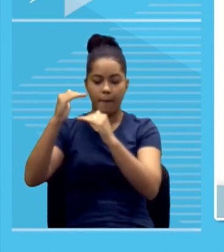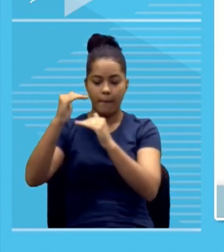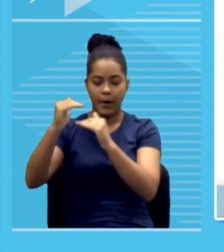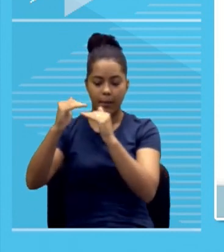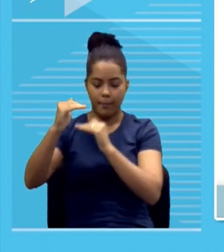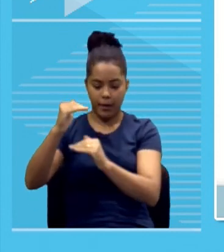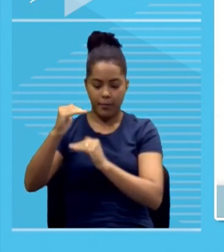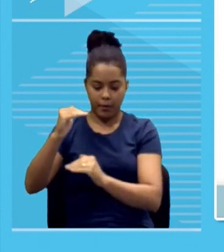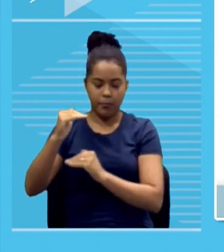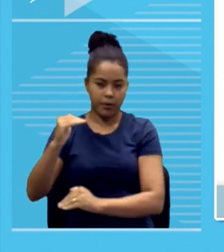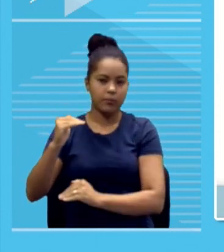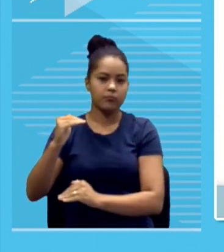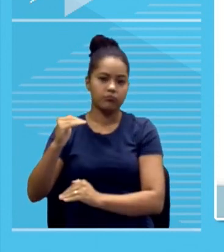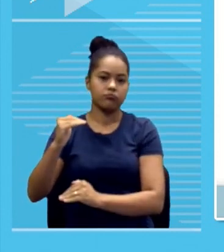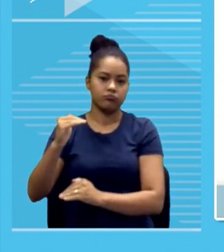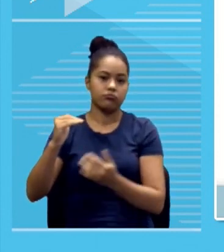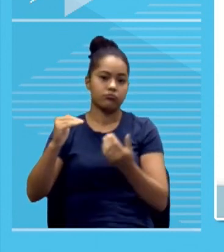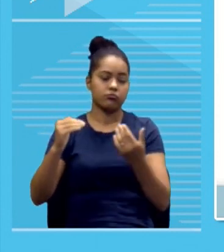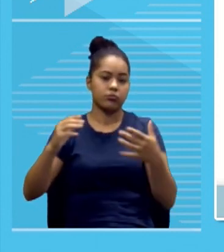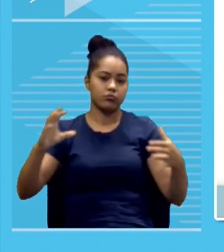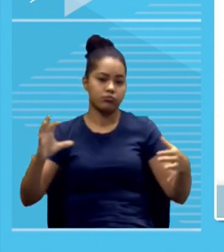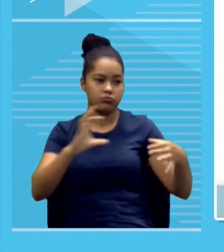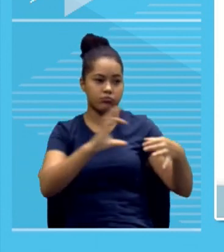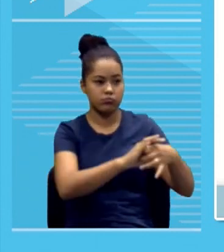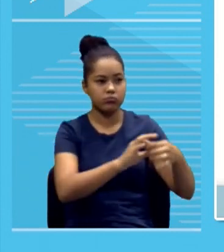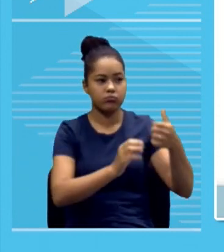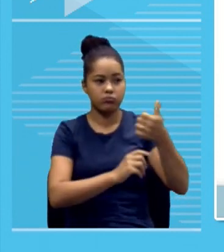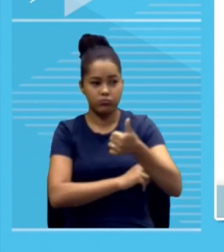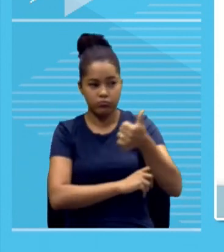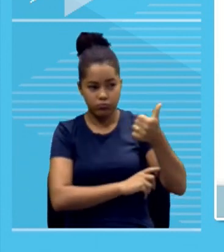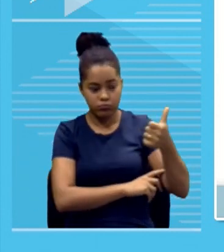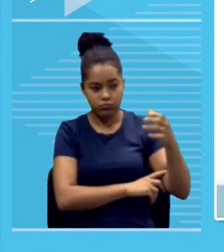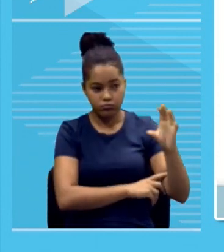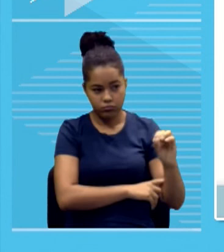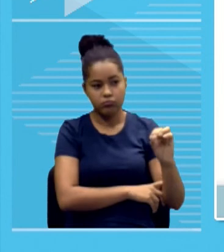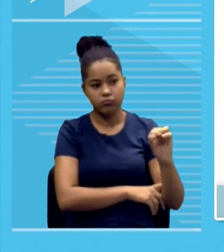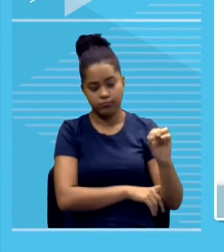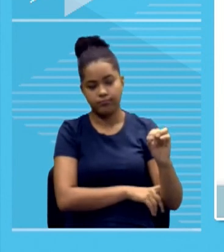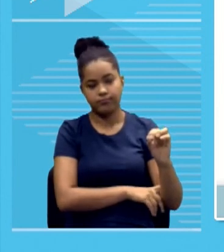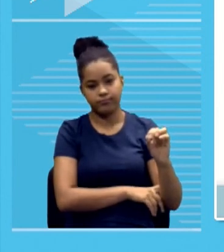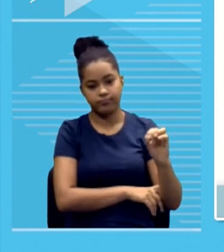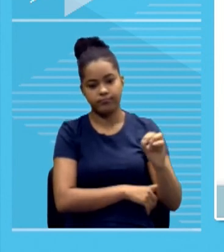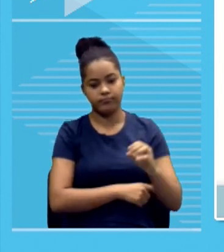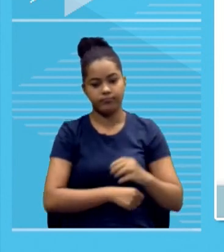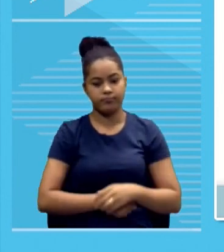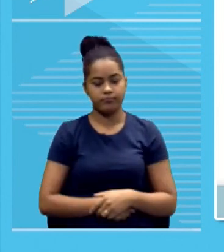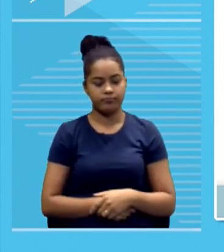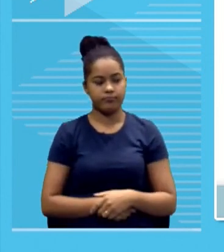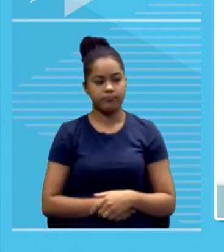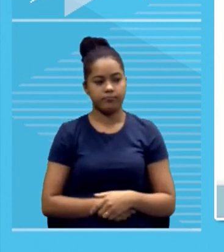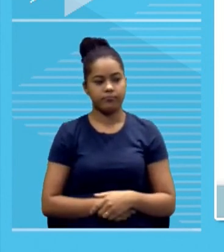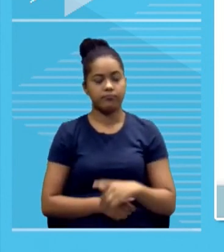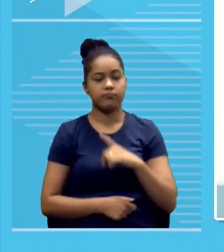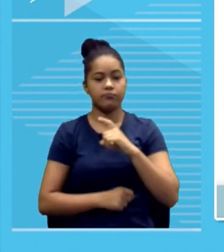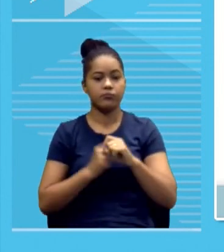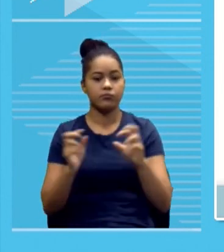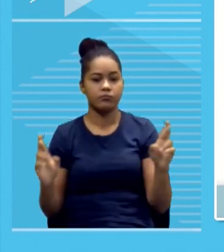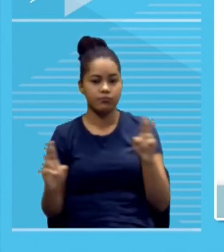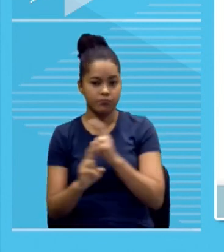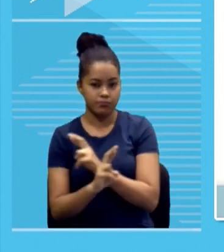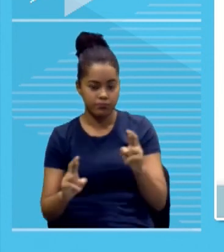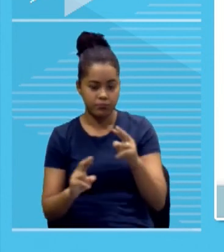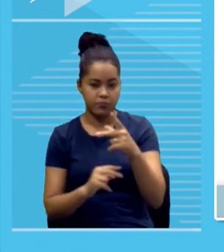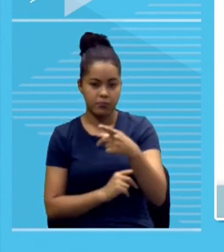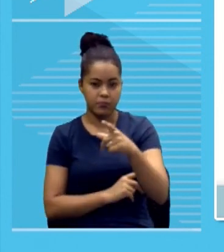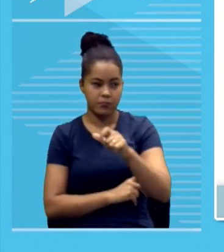de quanto? De 110 volts. Então, é como se todo mundo tivesse em uma associação em paralelo.